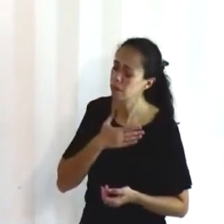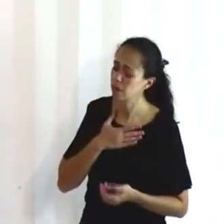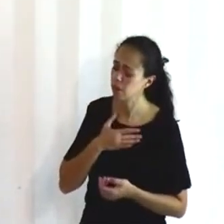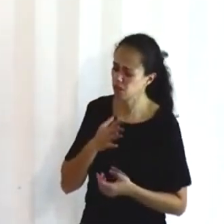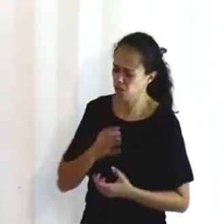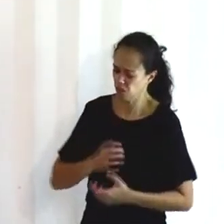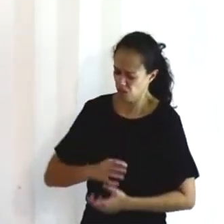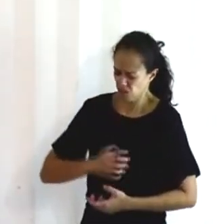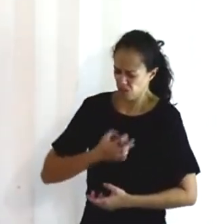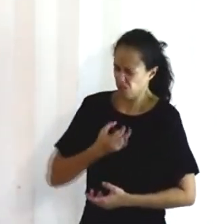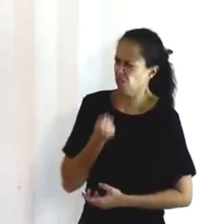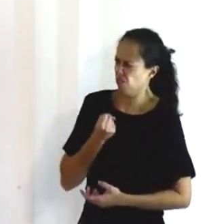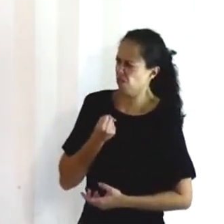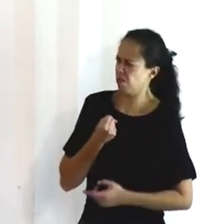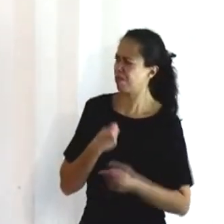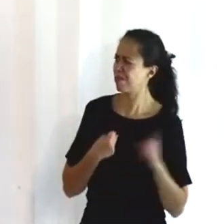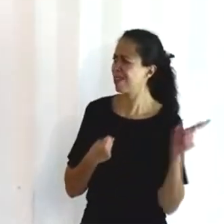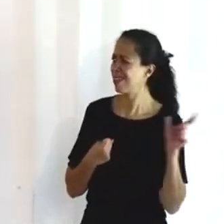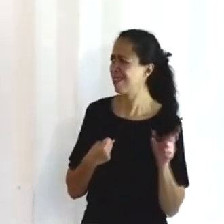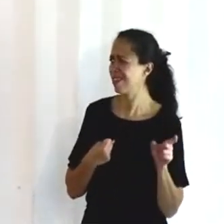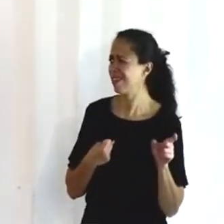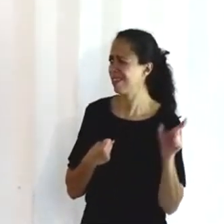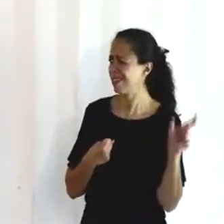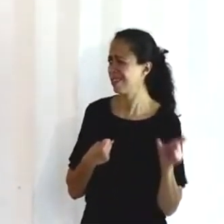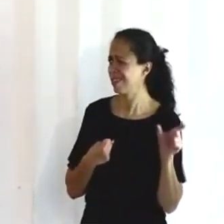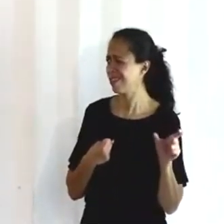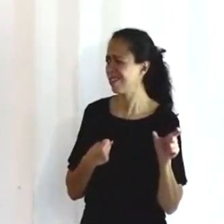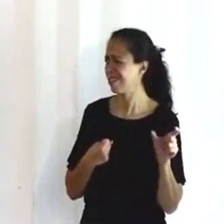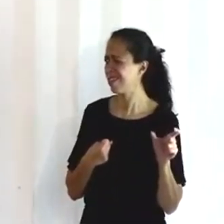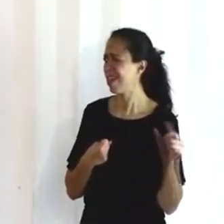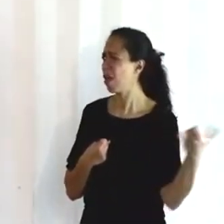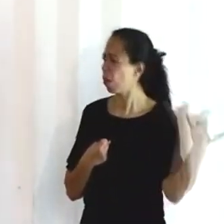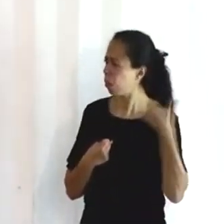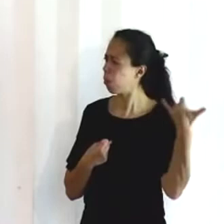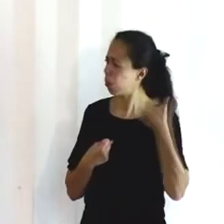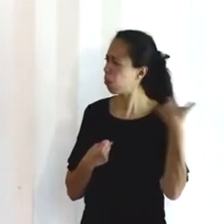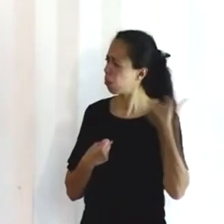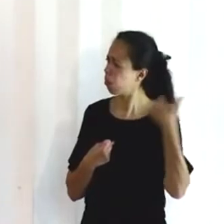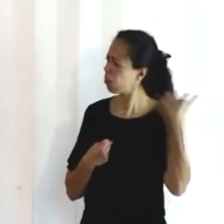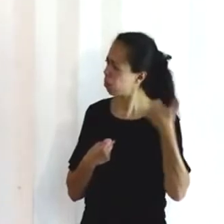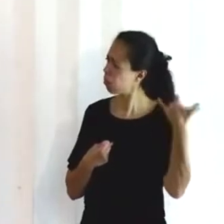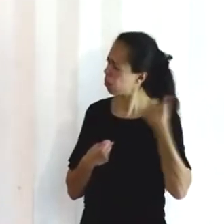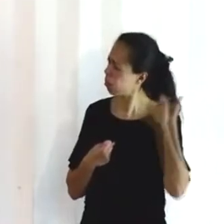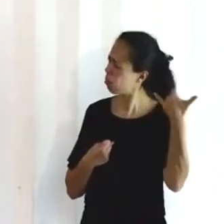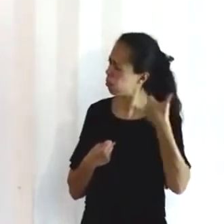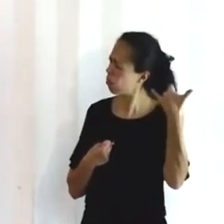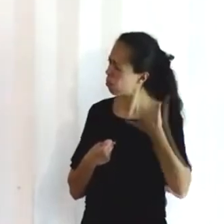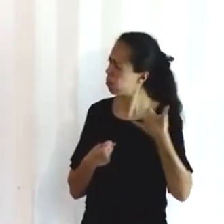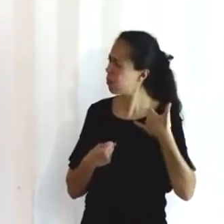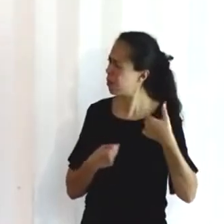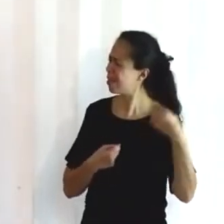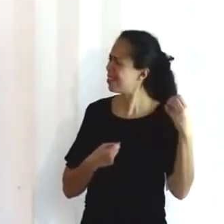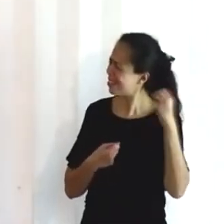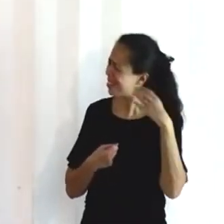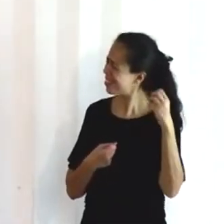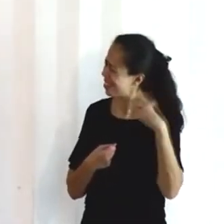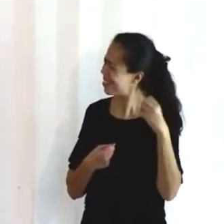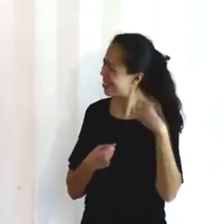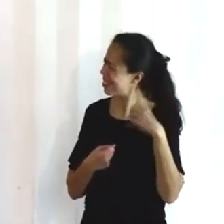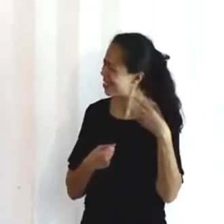brigaram comigo, e eu quero que tudo vá mal para eles, para que eles vejam o que eles estão fazendo para